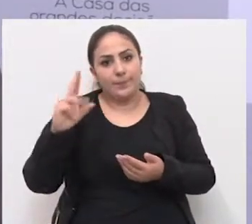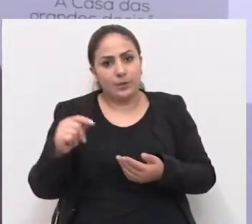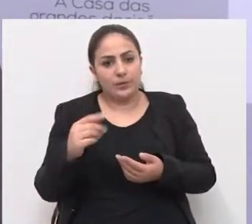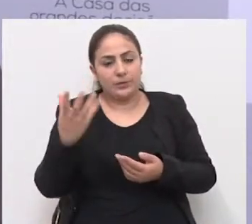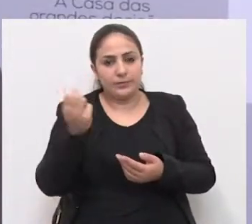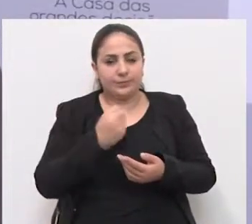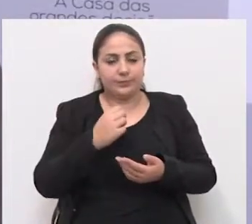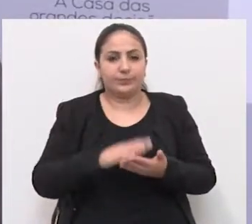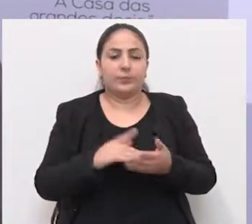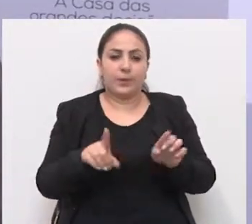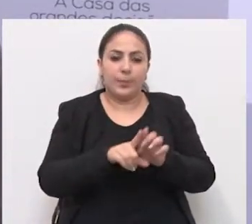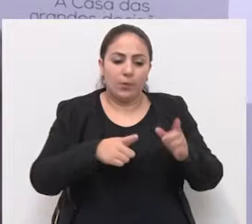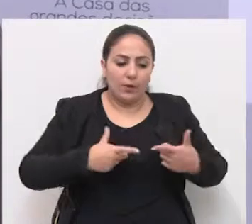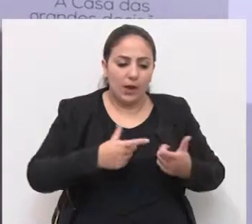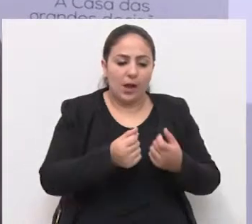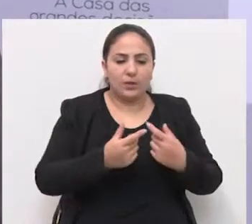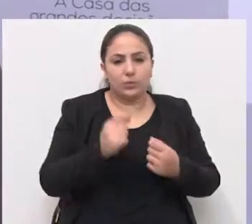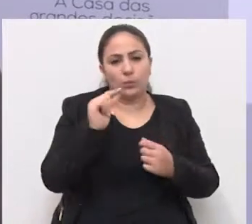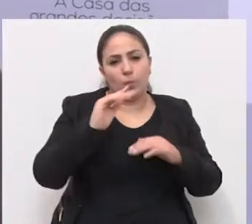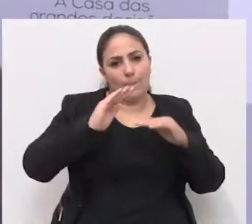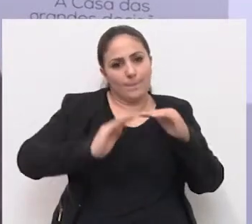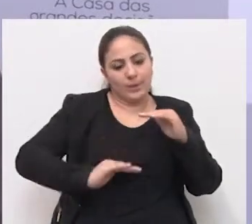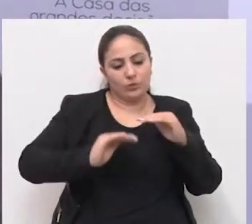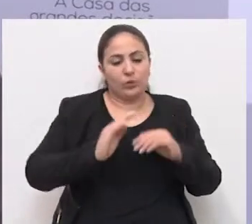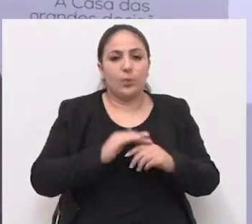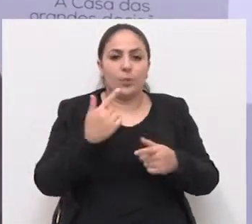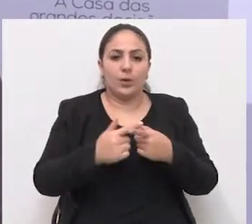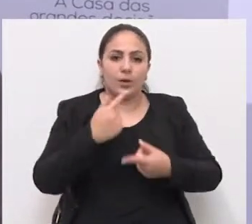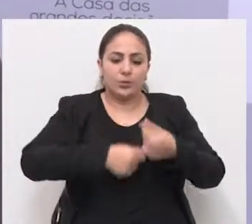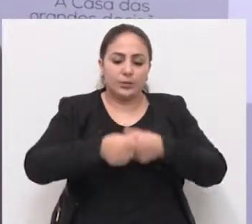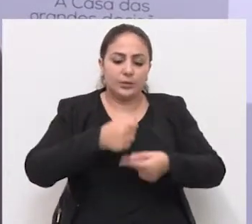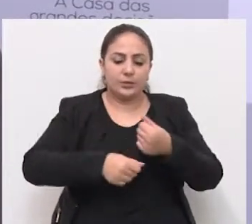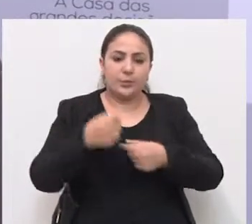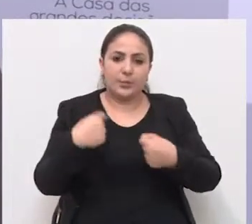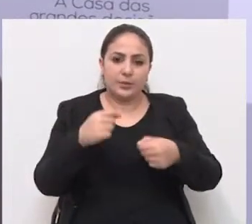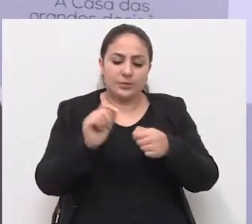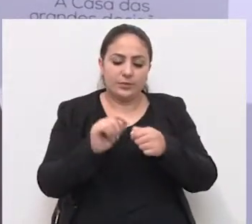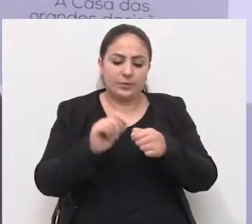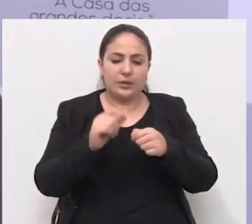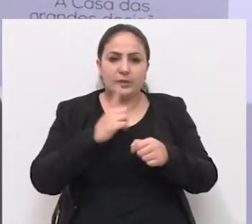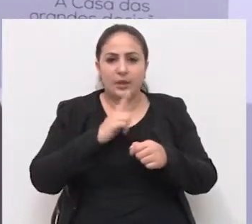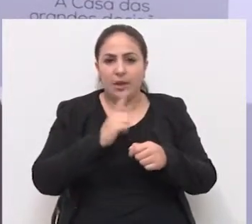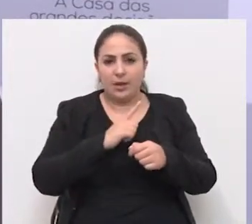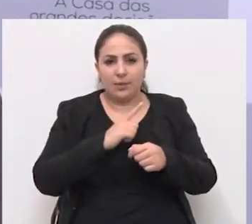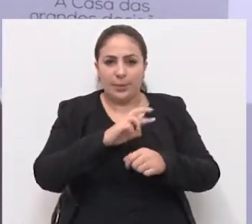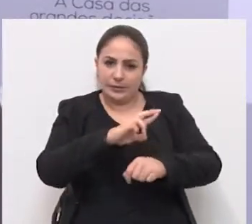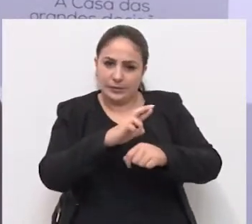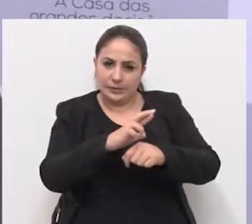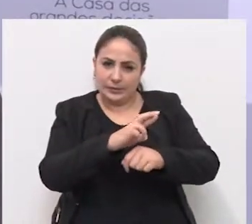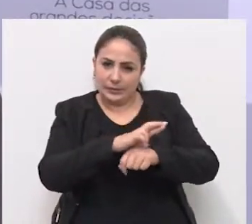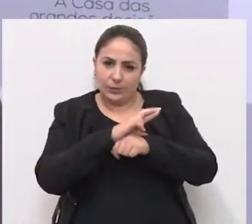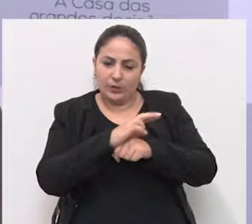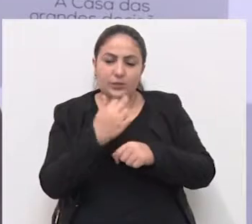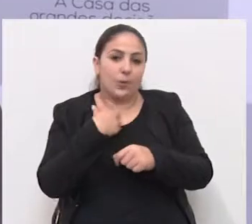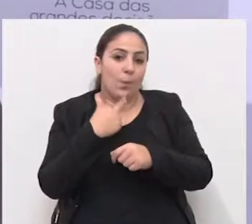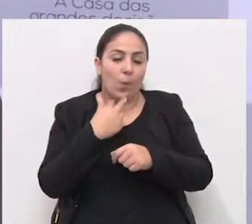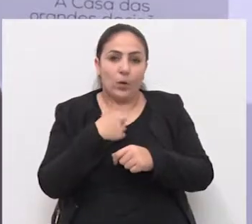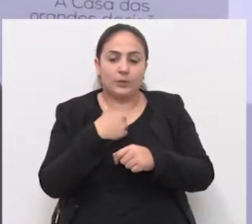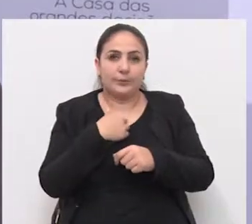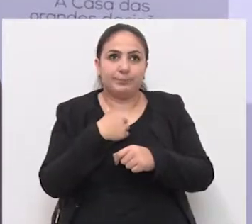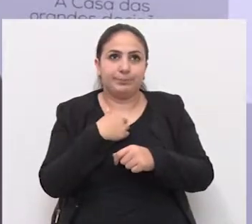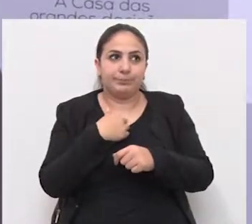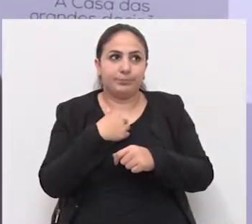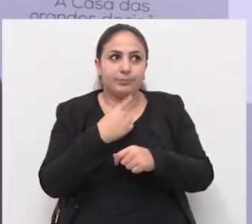650 milhões de arrecadação e uma despesa um pouco abaixo, porque a administração tem que ter uma margem de